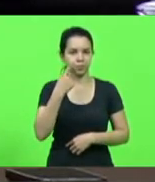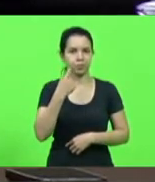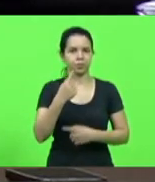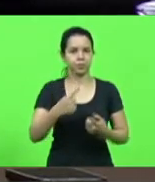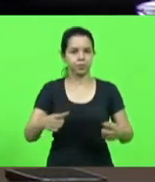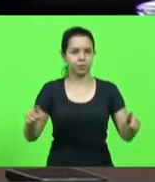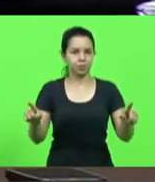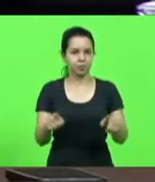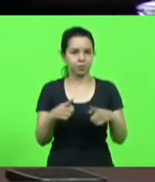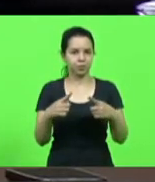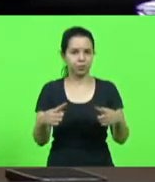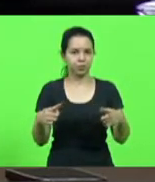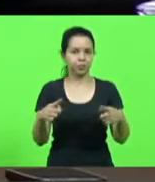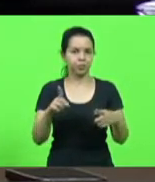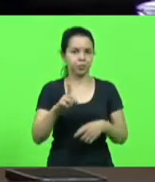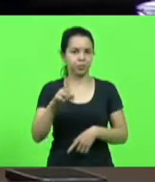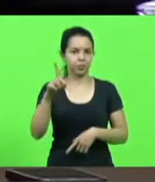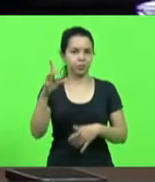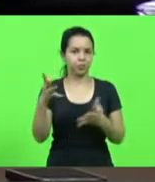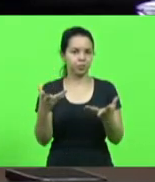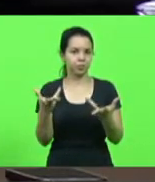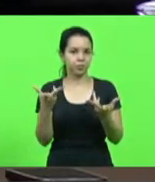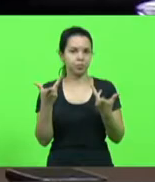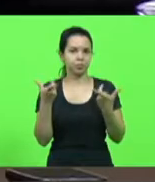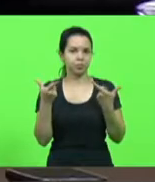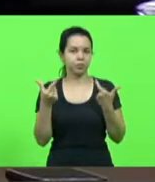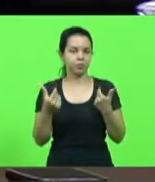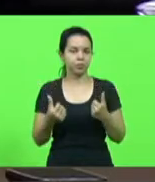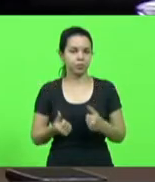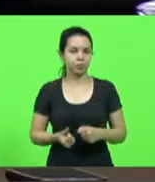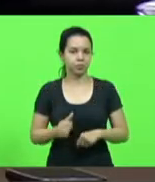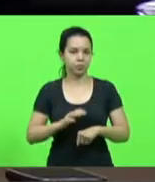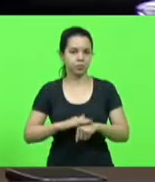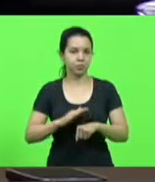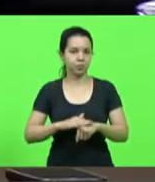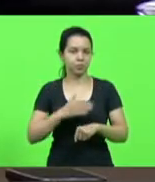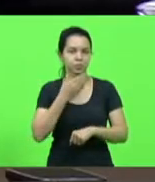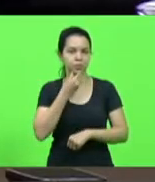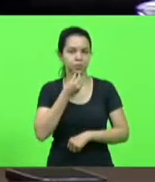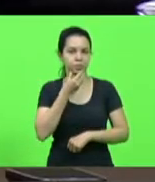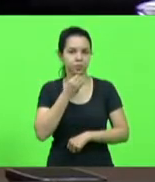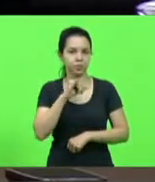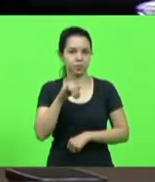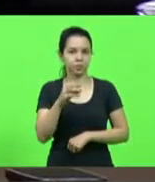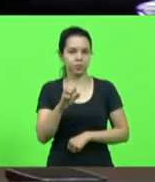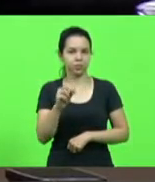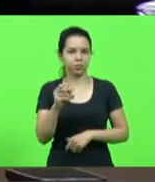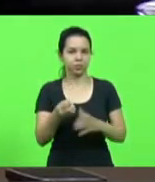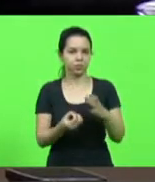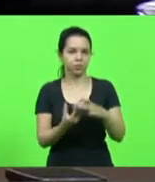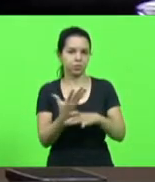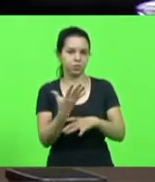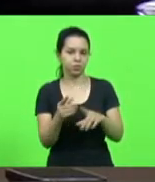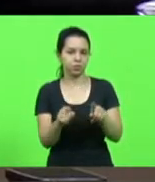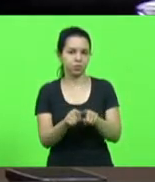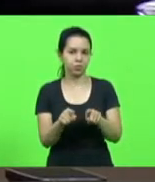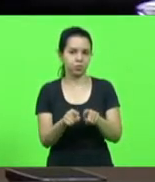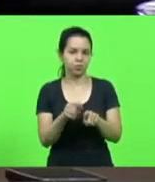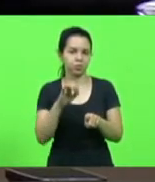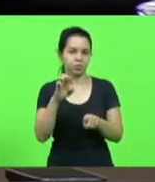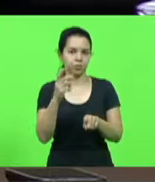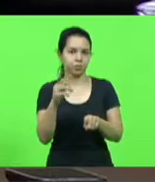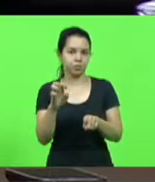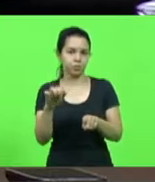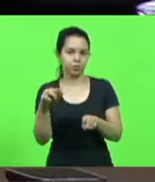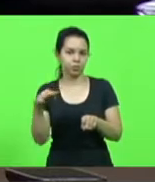Deus Maravilhoso, composição de Jorge Macedo, acompanhado pelo senhor Wellington de Sá nos teclados. No momento seguinte,